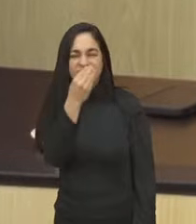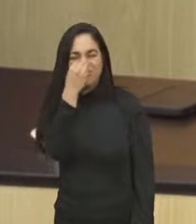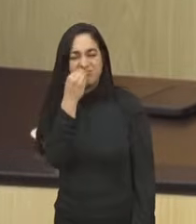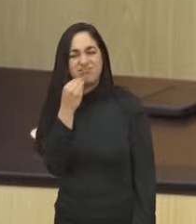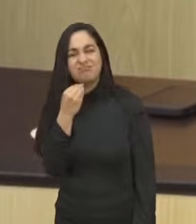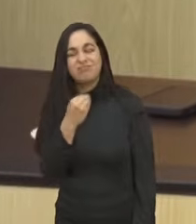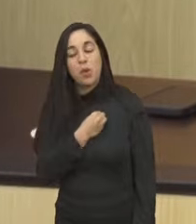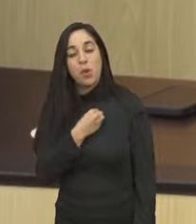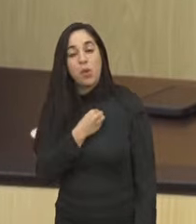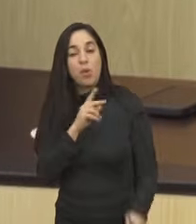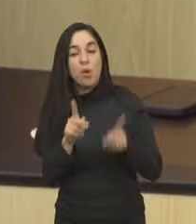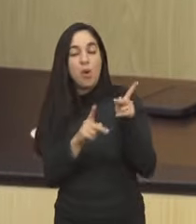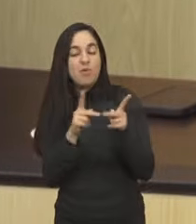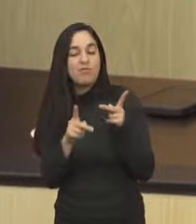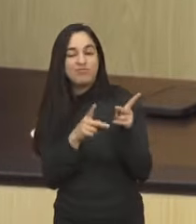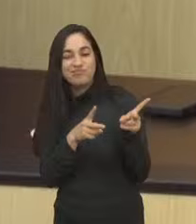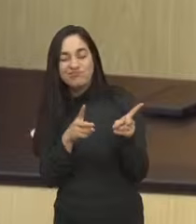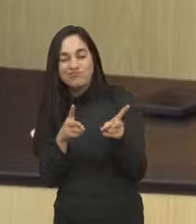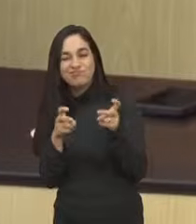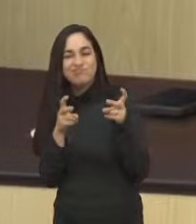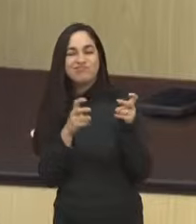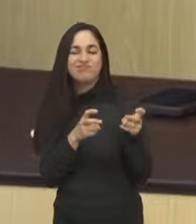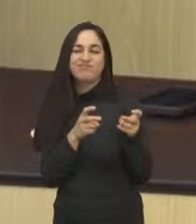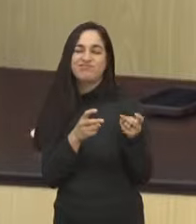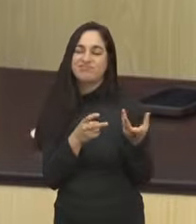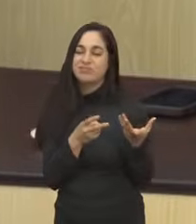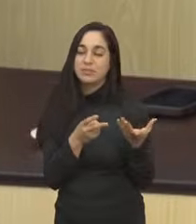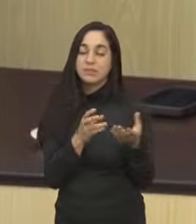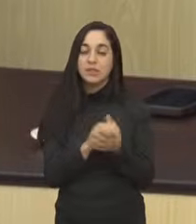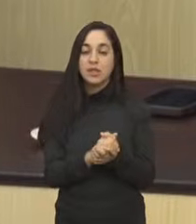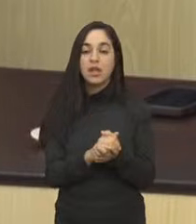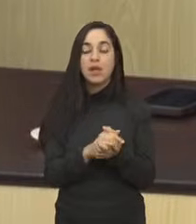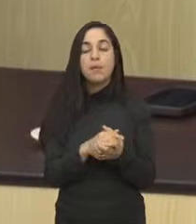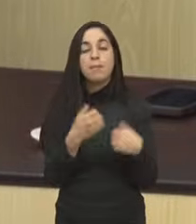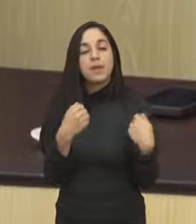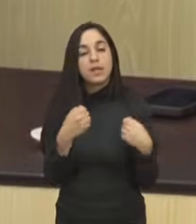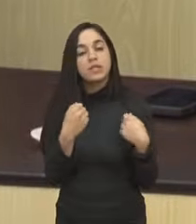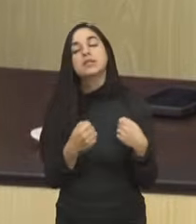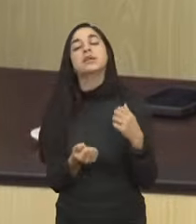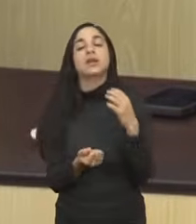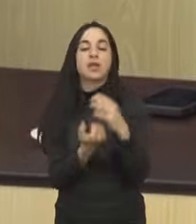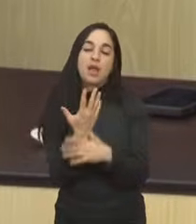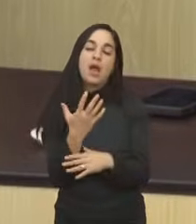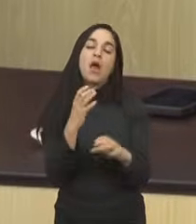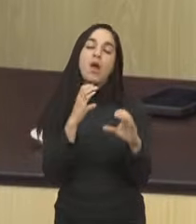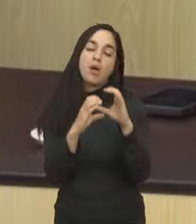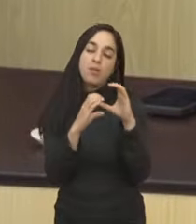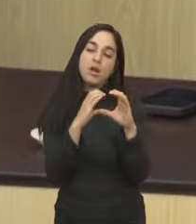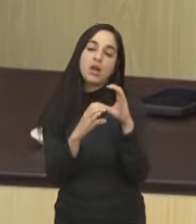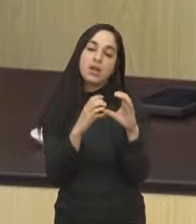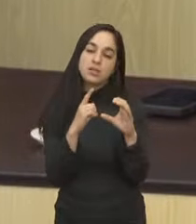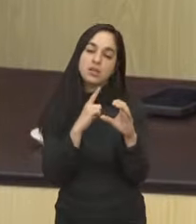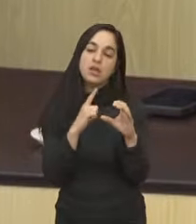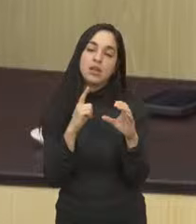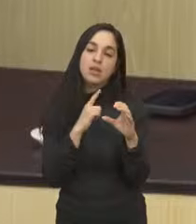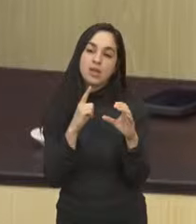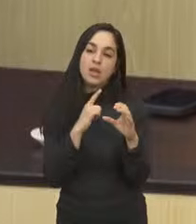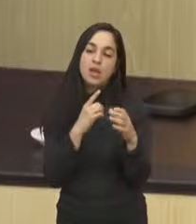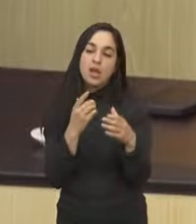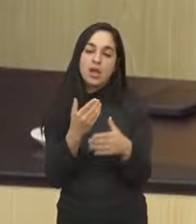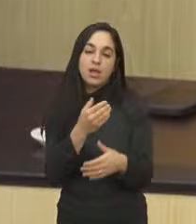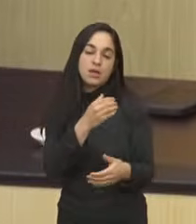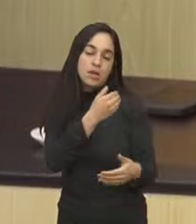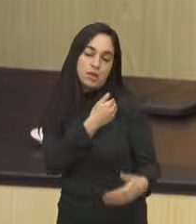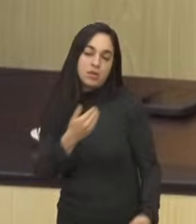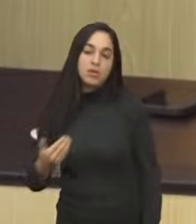da população, e considerando a necessidade de estabelecer canais de comunicação ágeis e eficientes entre os poderes e a população a fim